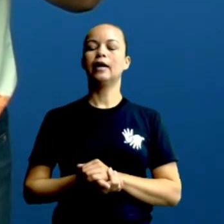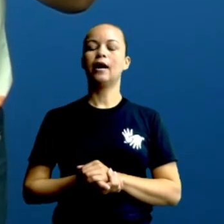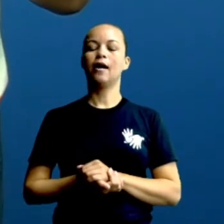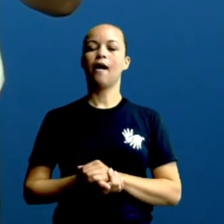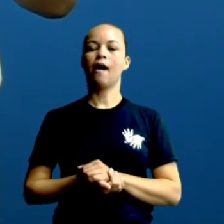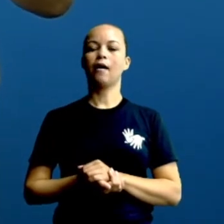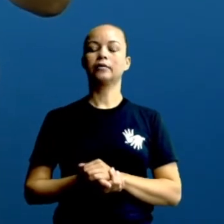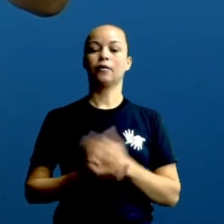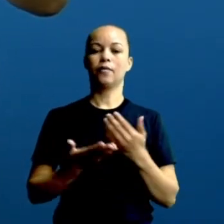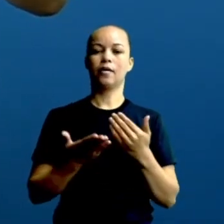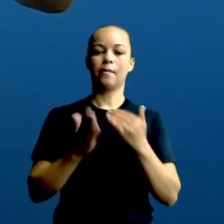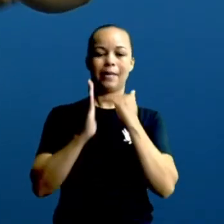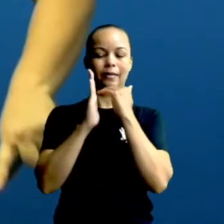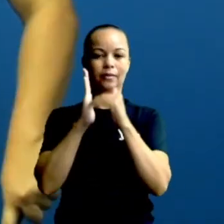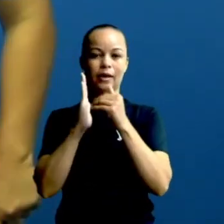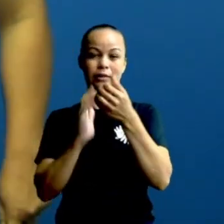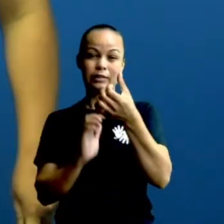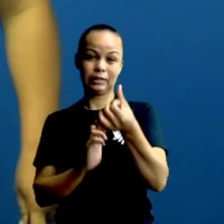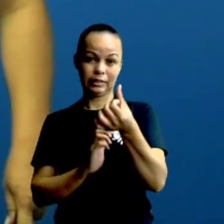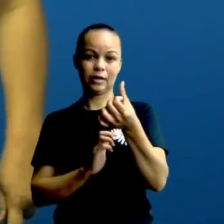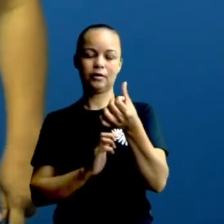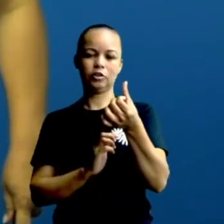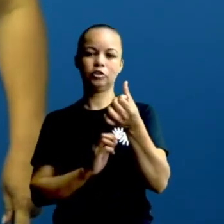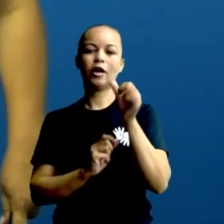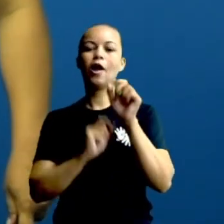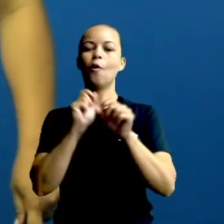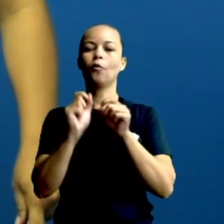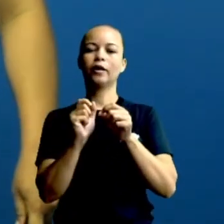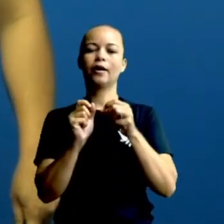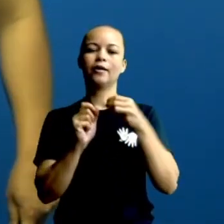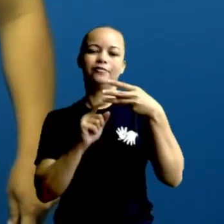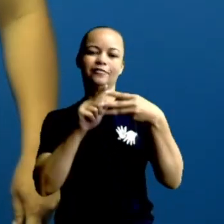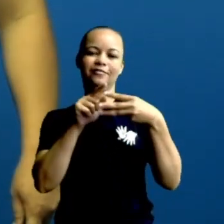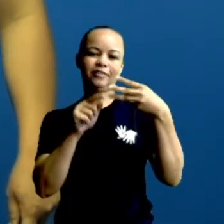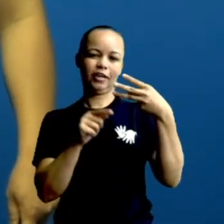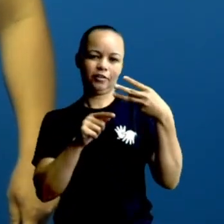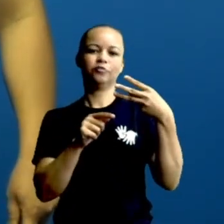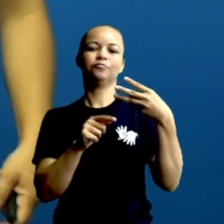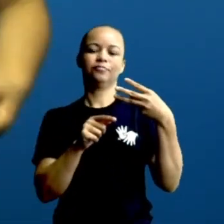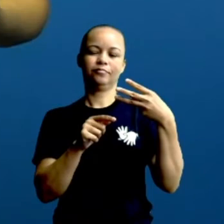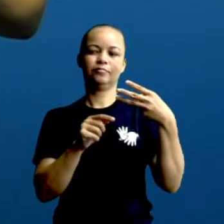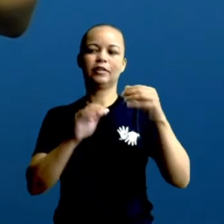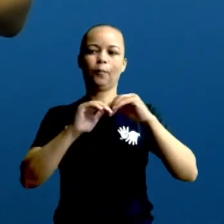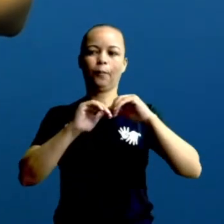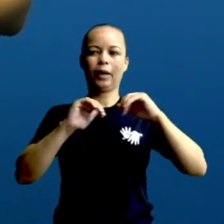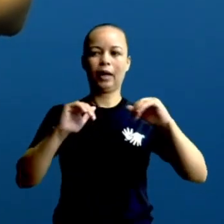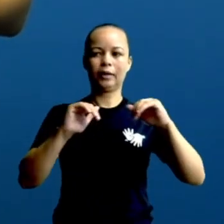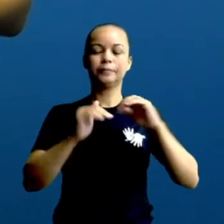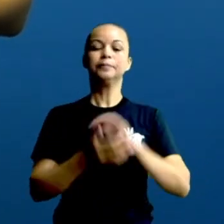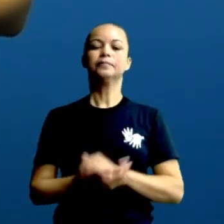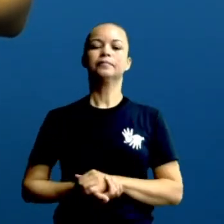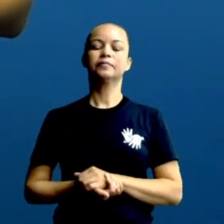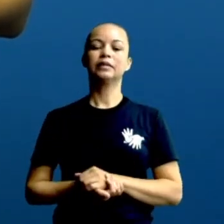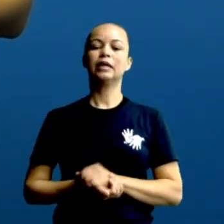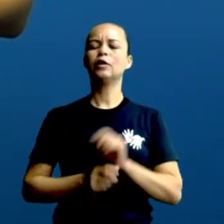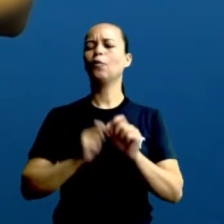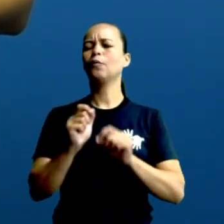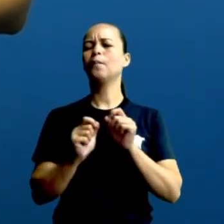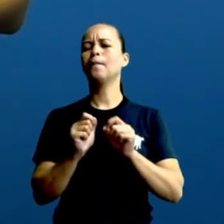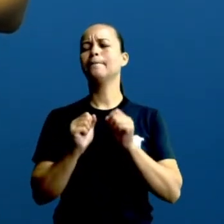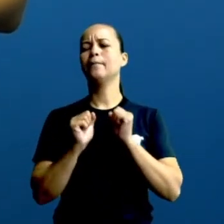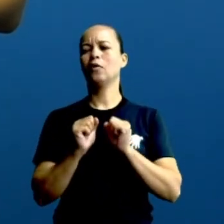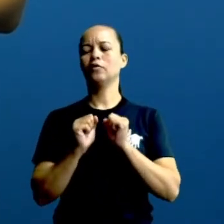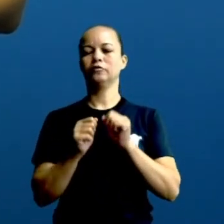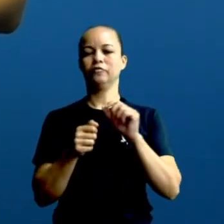Didi tem eh três certo que a gente pode fazer agora